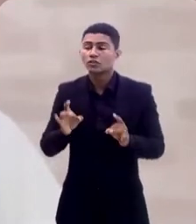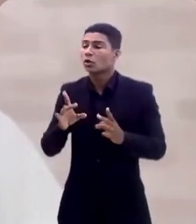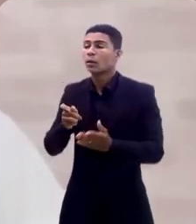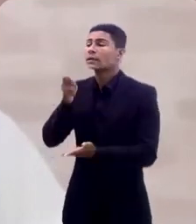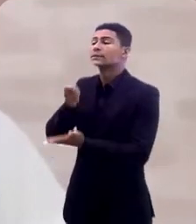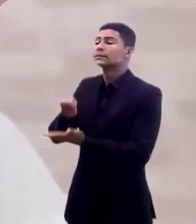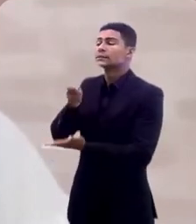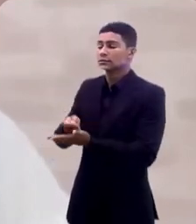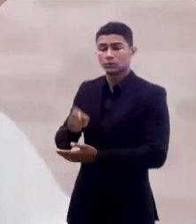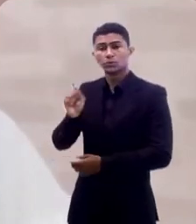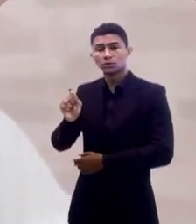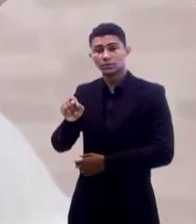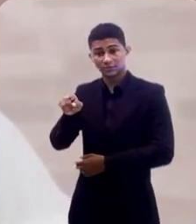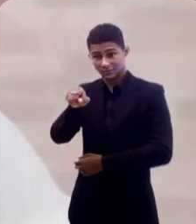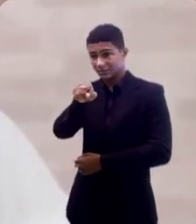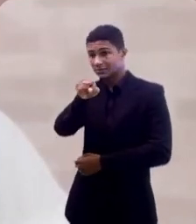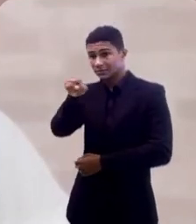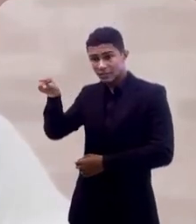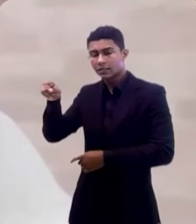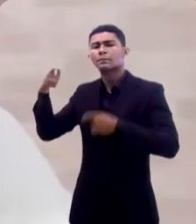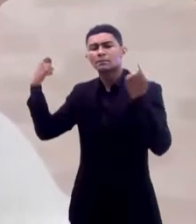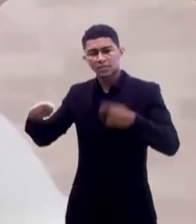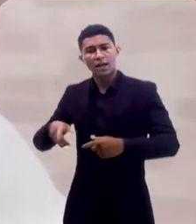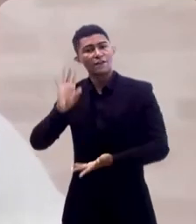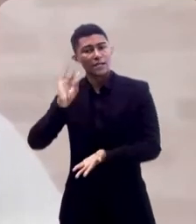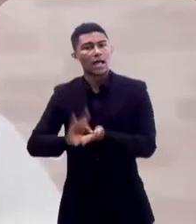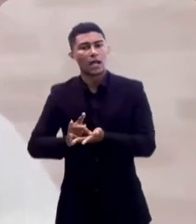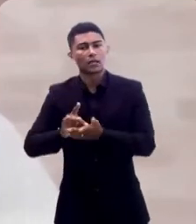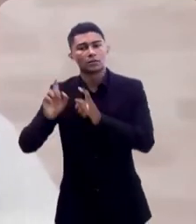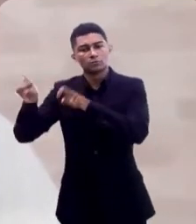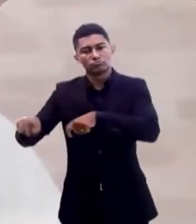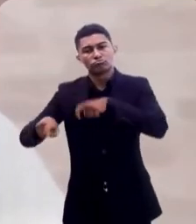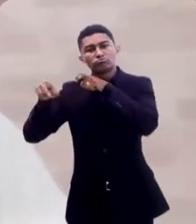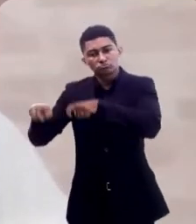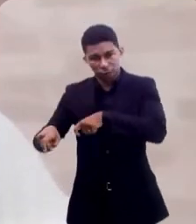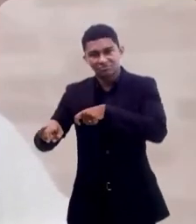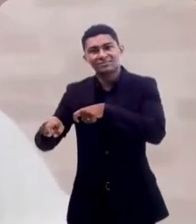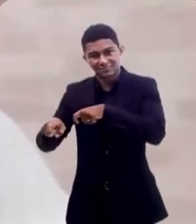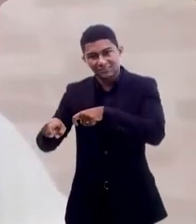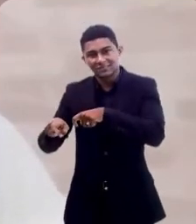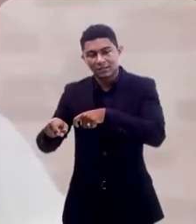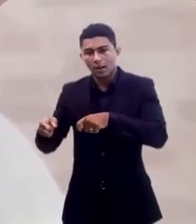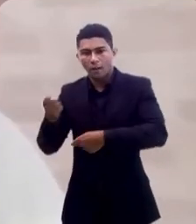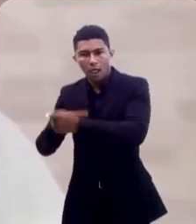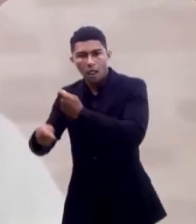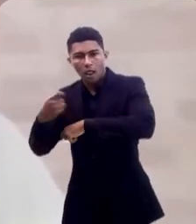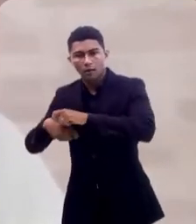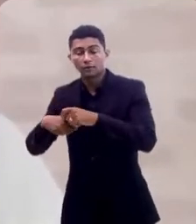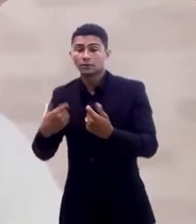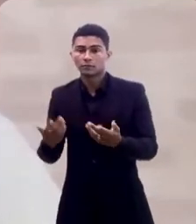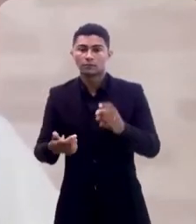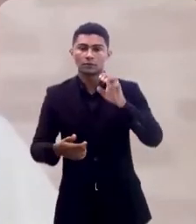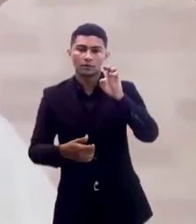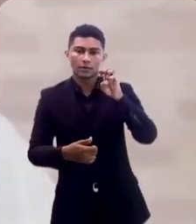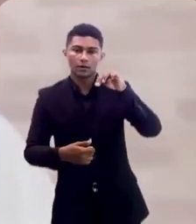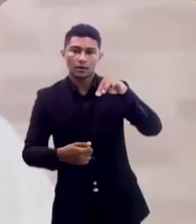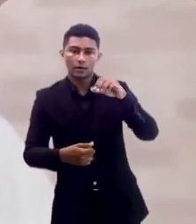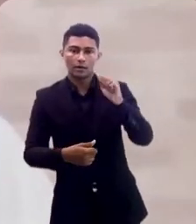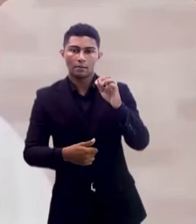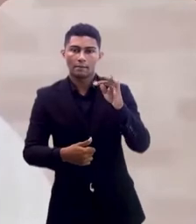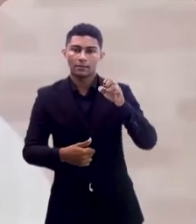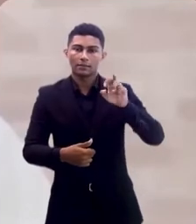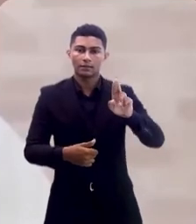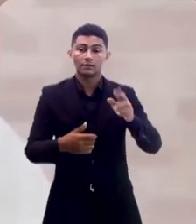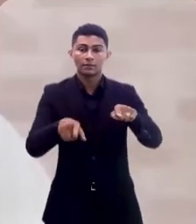muito poucas, é só que ele seja, de fato, produtor rural. E, para isso, tanto a Emater quanto a Federação